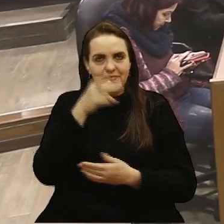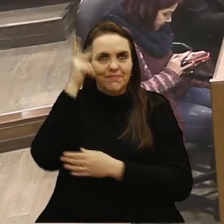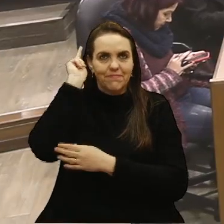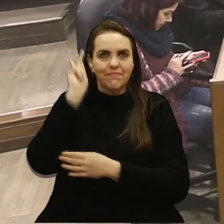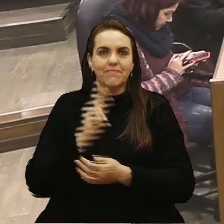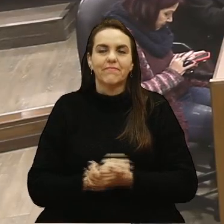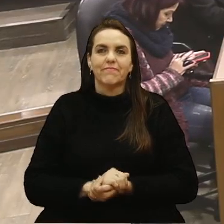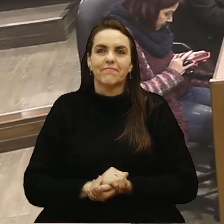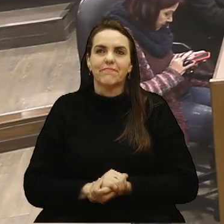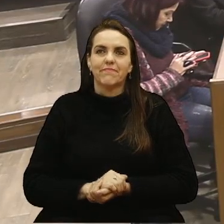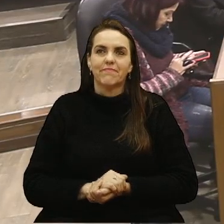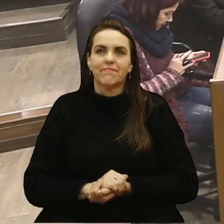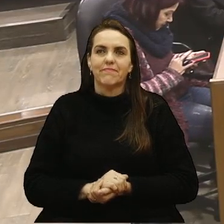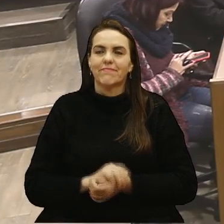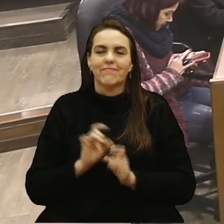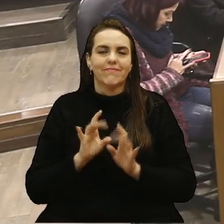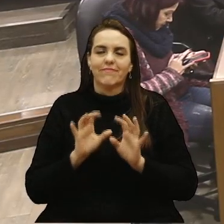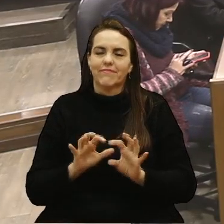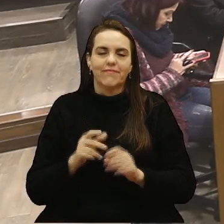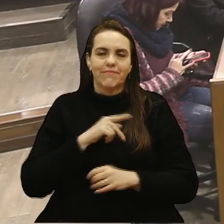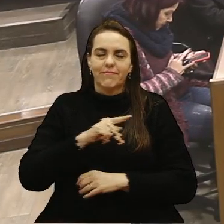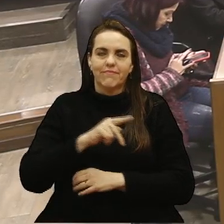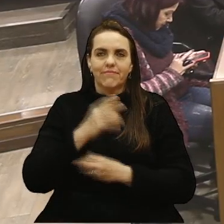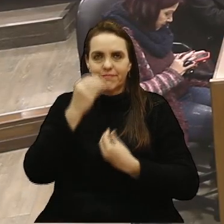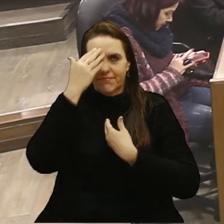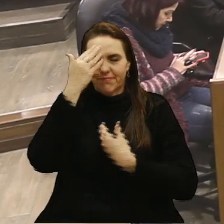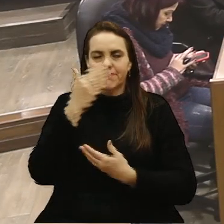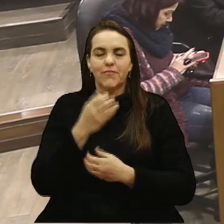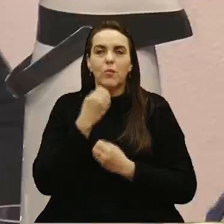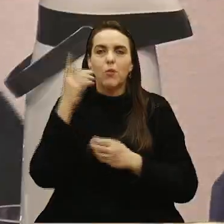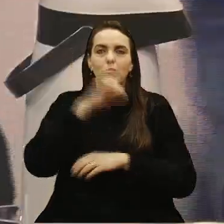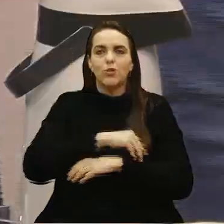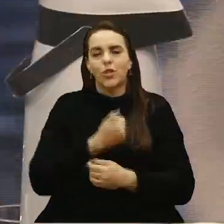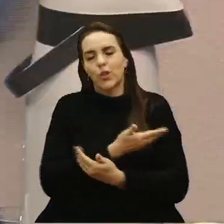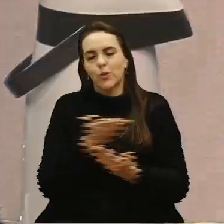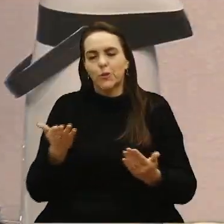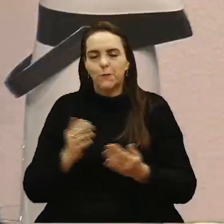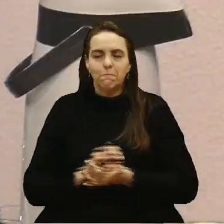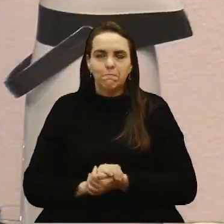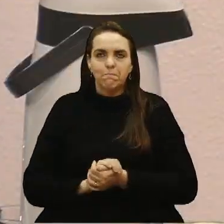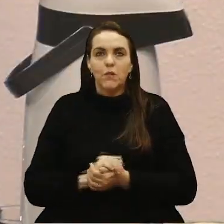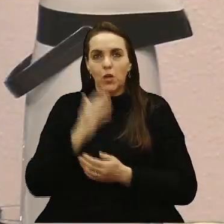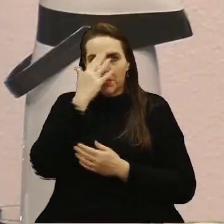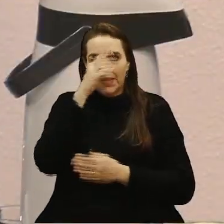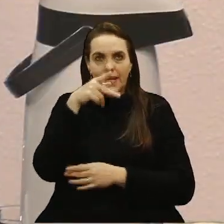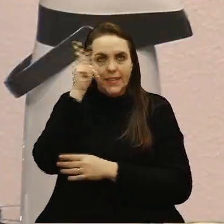parte. Seria isso, presidente. Muito obrigado. Um bom dia a todos. Obrigado, vereador Iago. Com a palavra, a vereadora Estela Balardim.